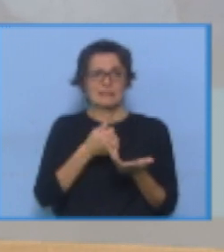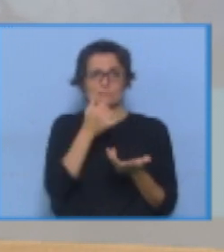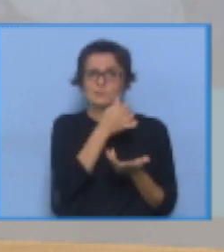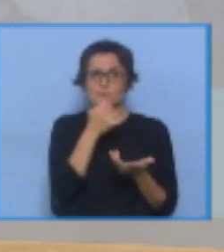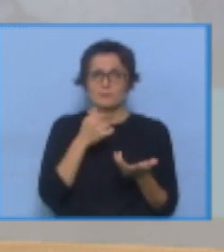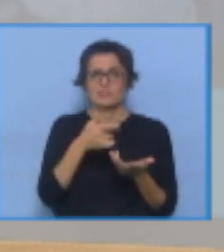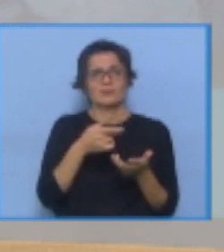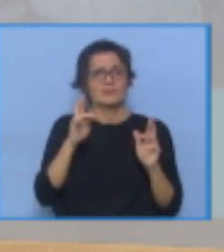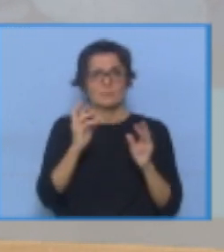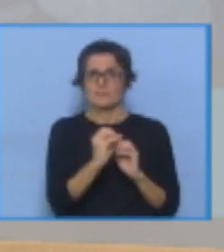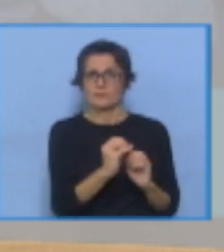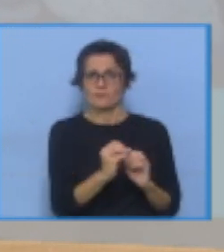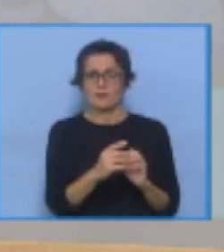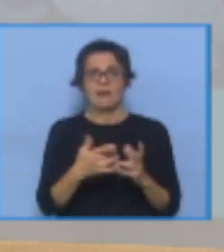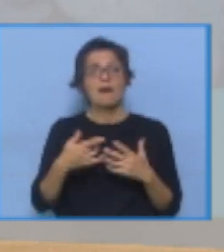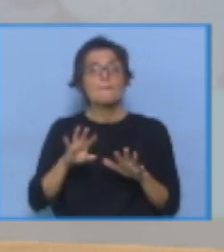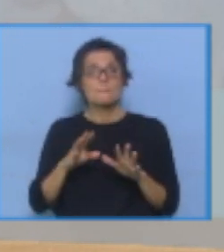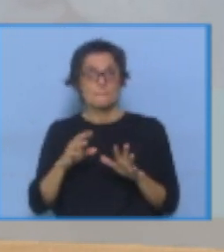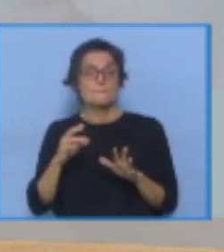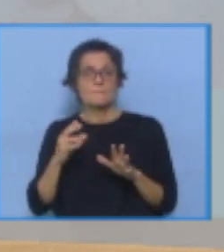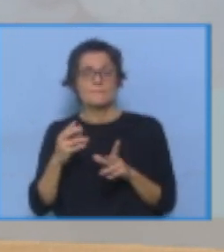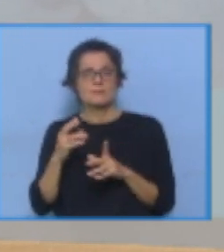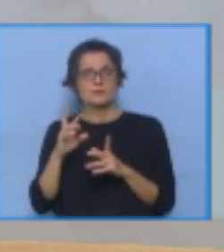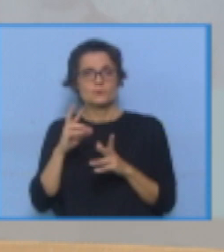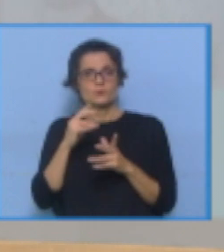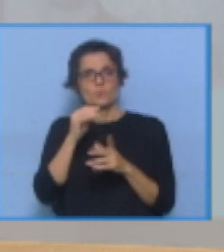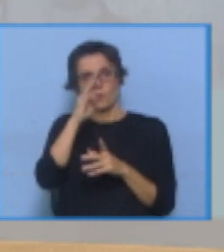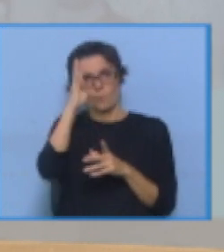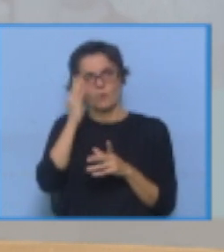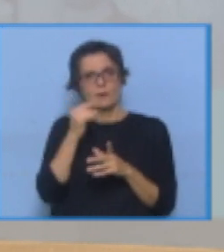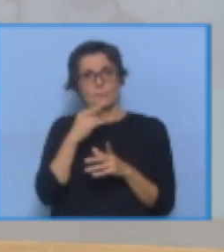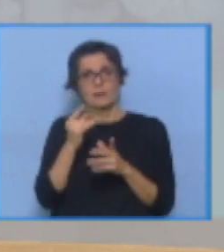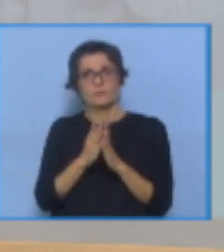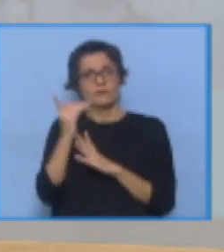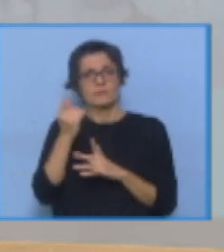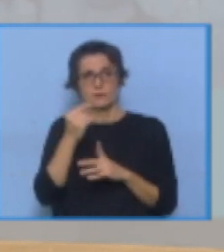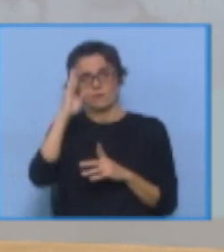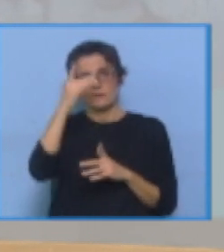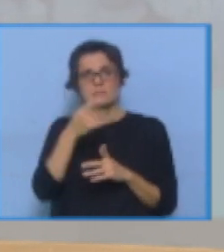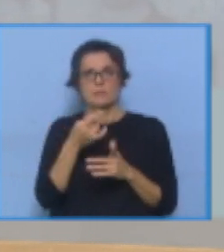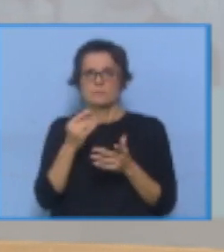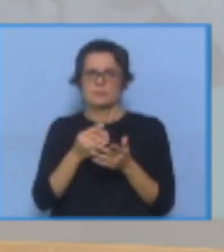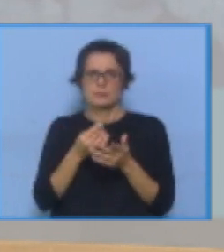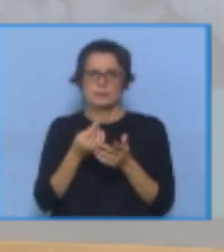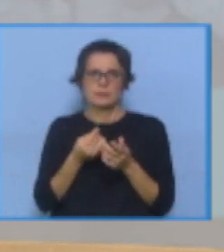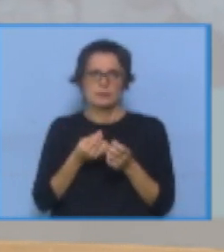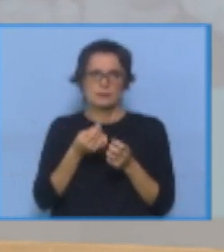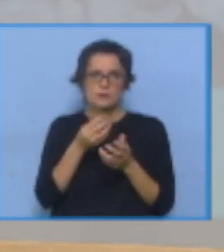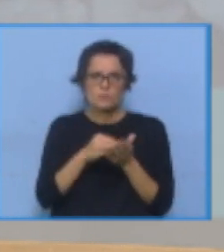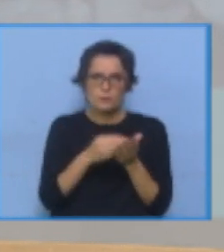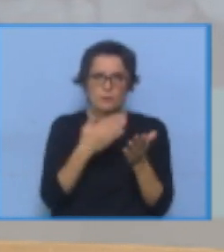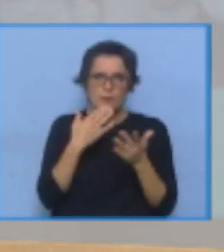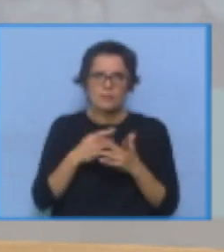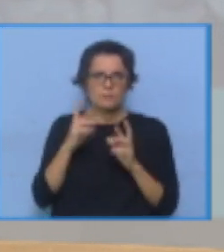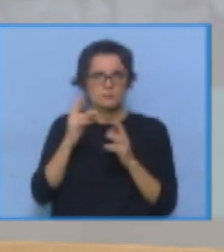salienta o Papa a marginalização de que muitas vezes são vítimas os pobres, o facto de serem invisíveis, de não